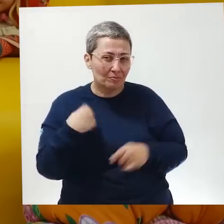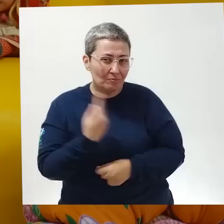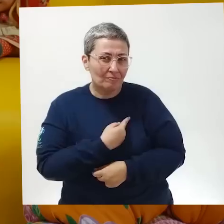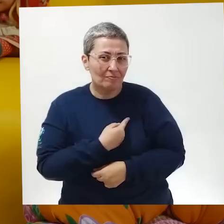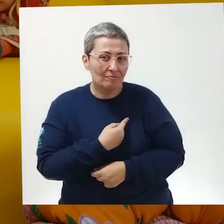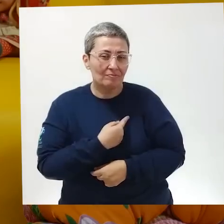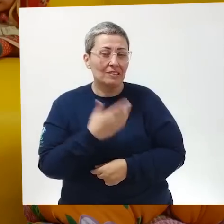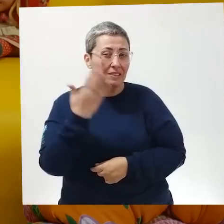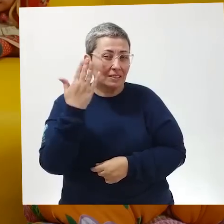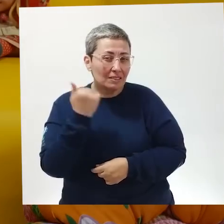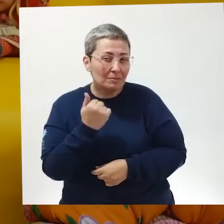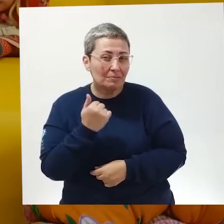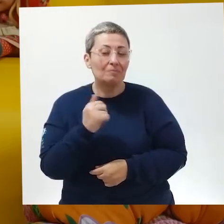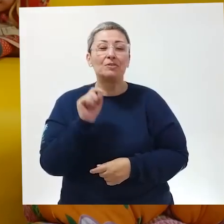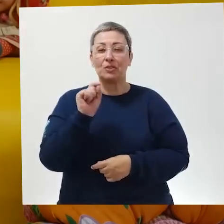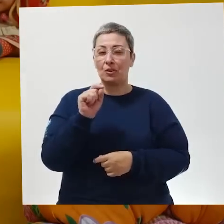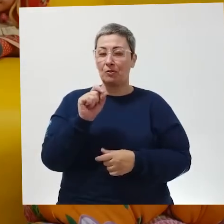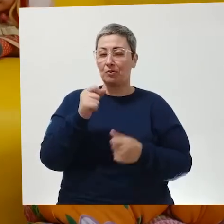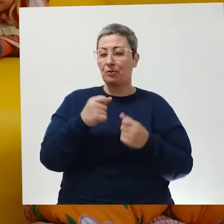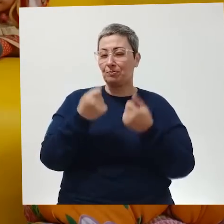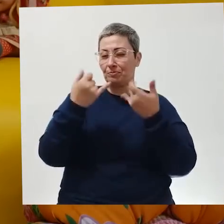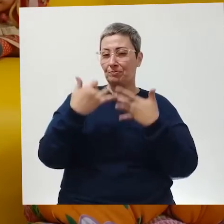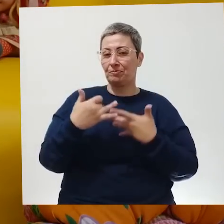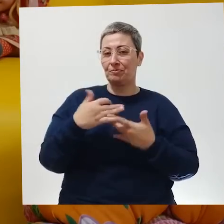nós? Vou contar, Vaninha.